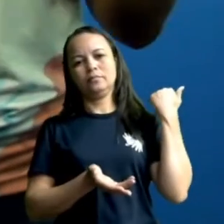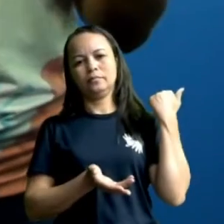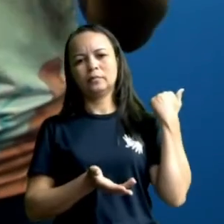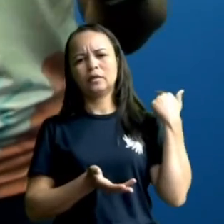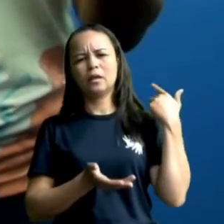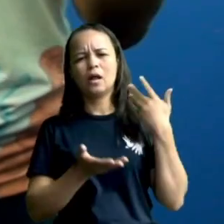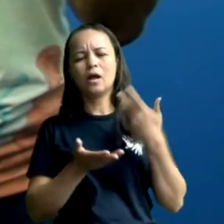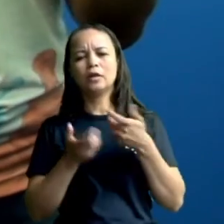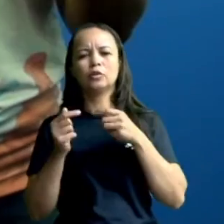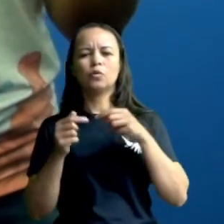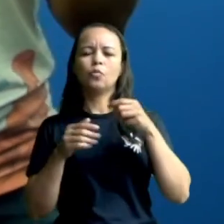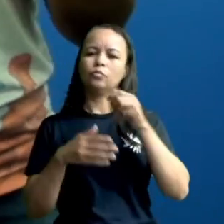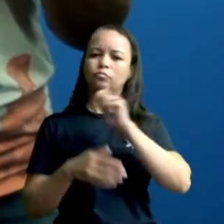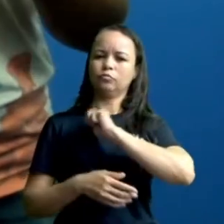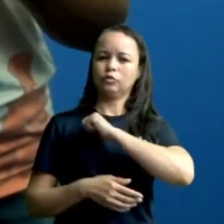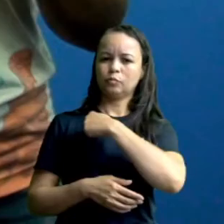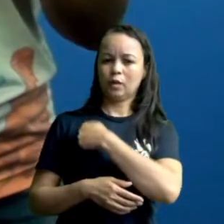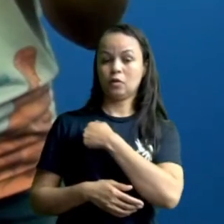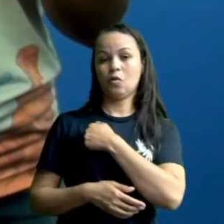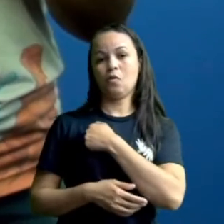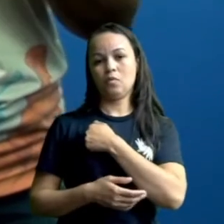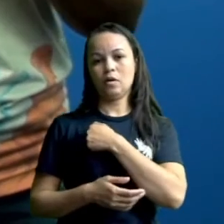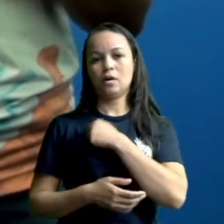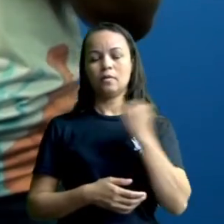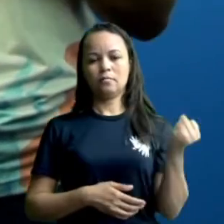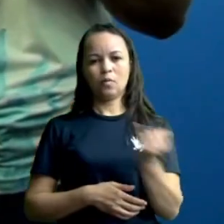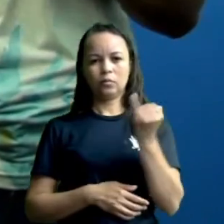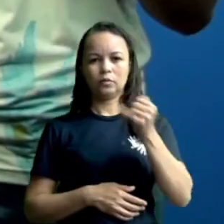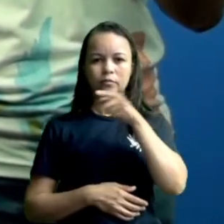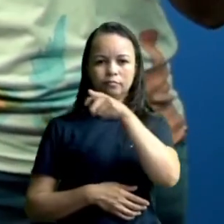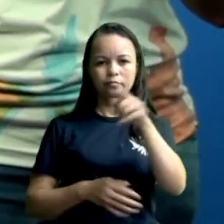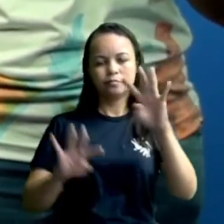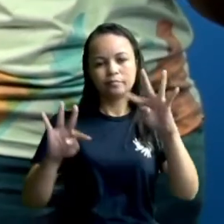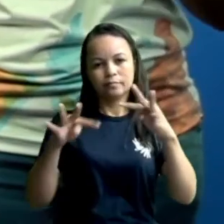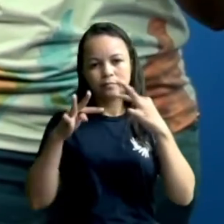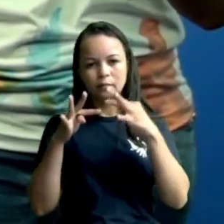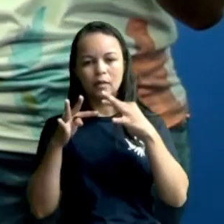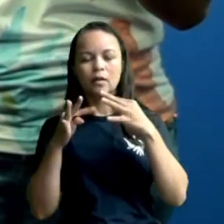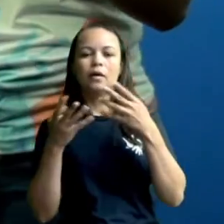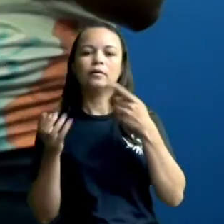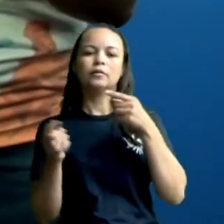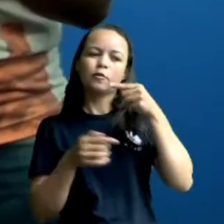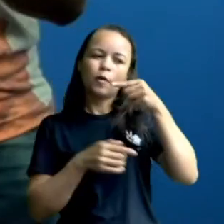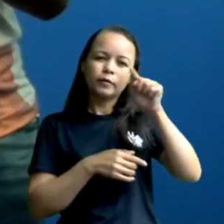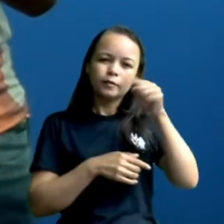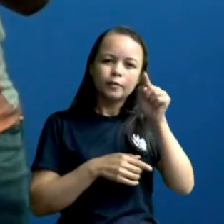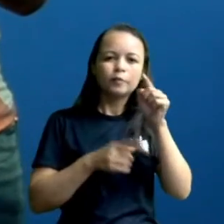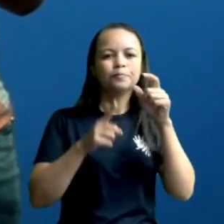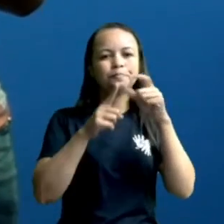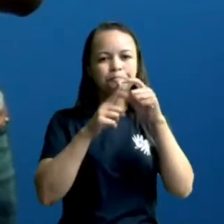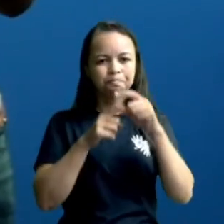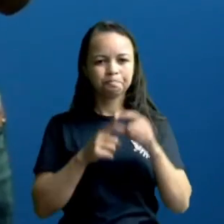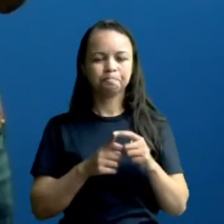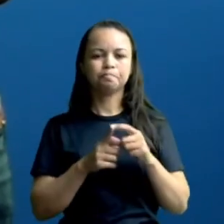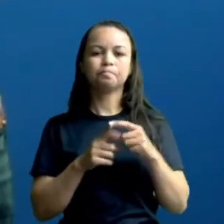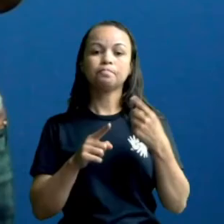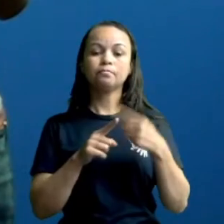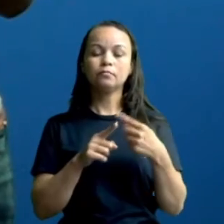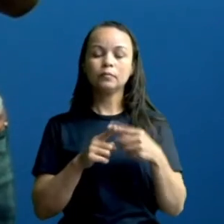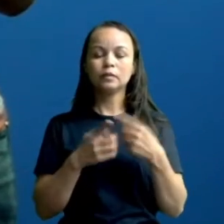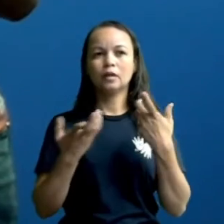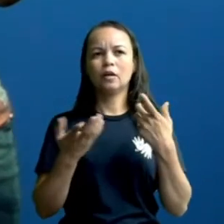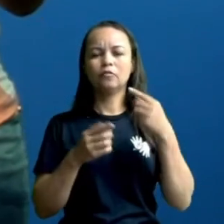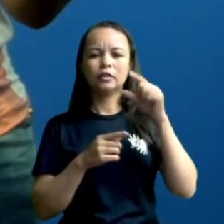em espanhol é muito importante que vocês prestem atenção nos acentos da palavra, porque às vezes